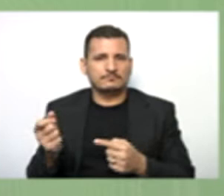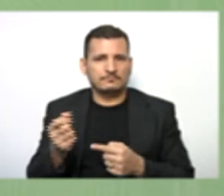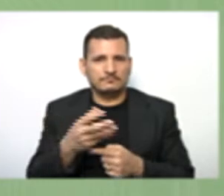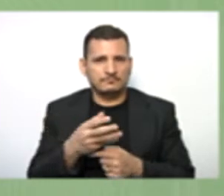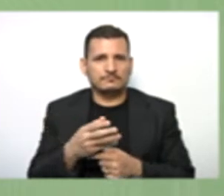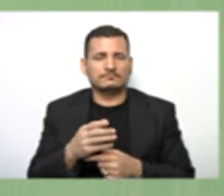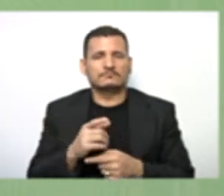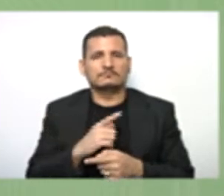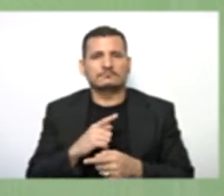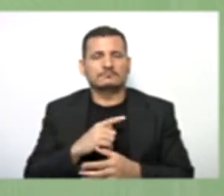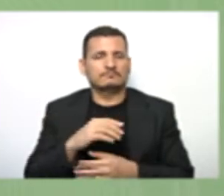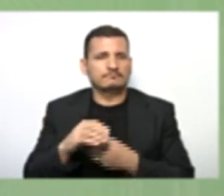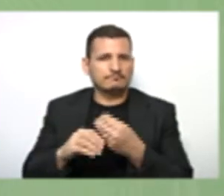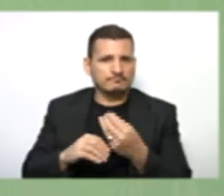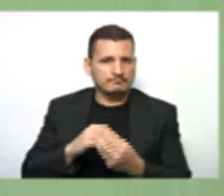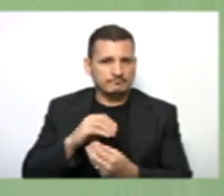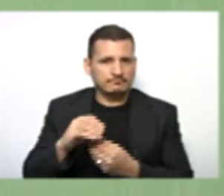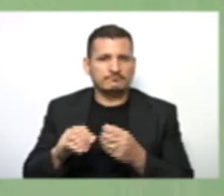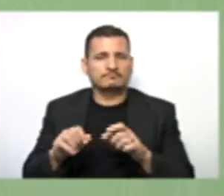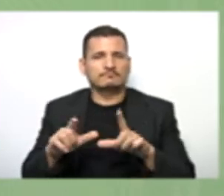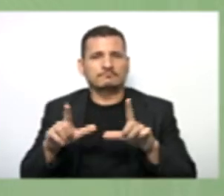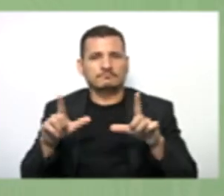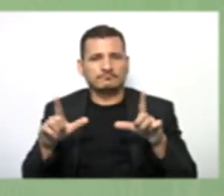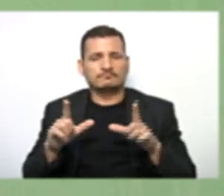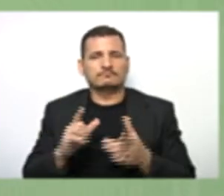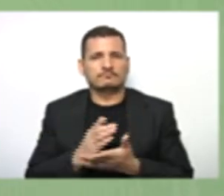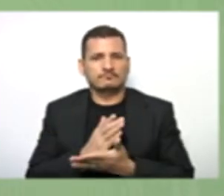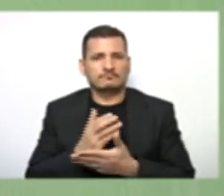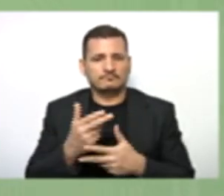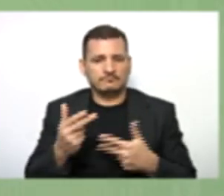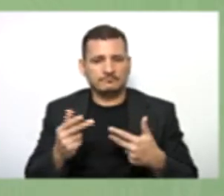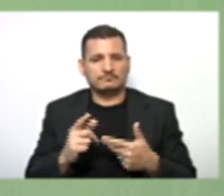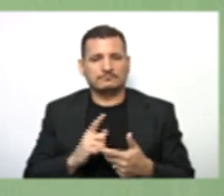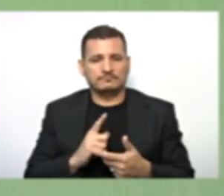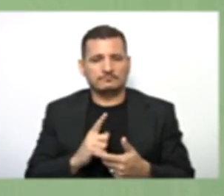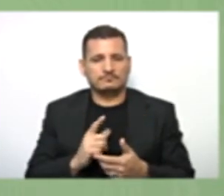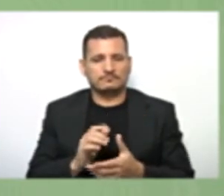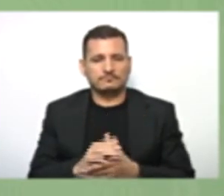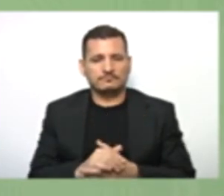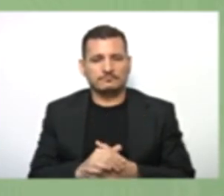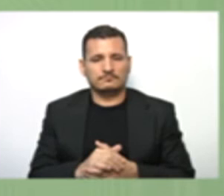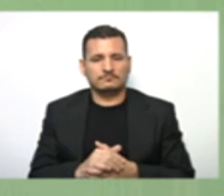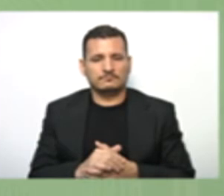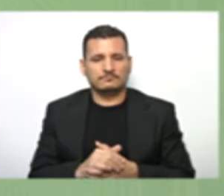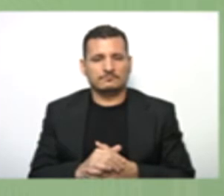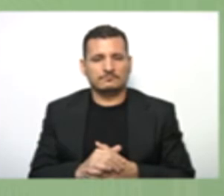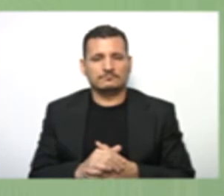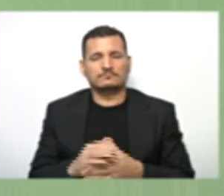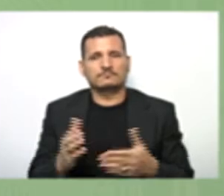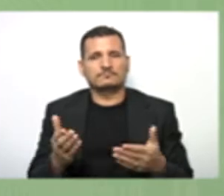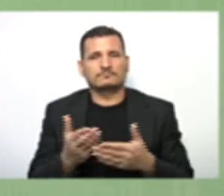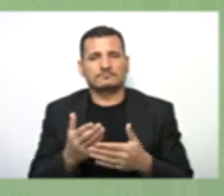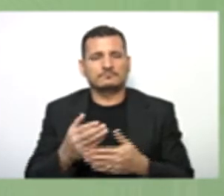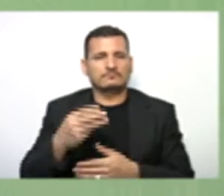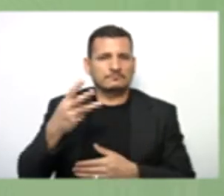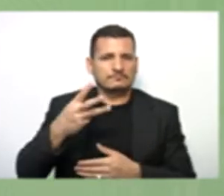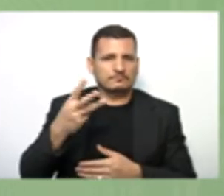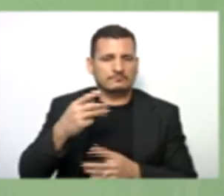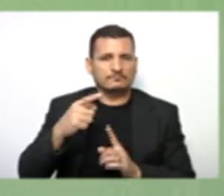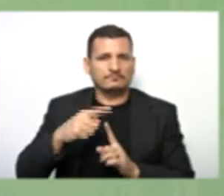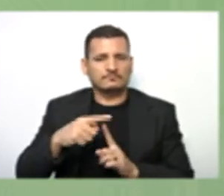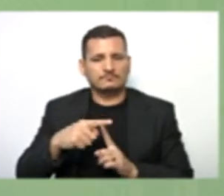ele está processando, ele está executando alguma coisa. Vamos ao nosso terceiro tipo, que são